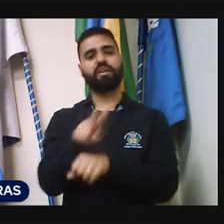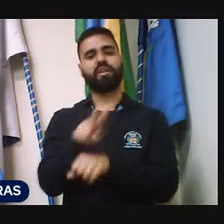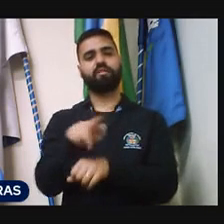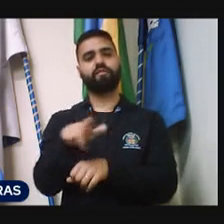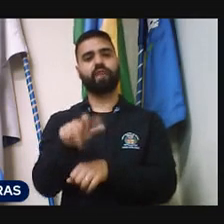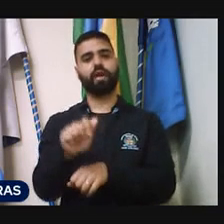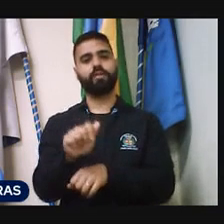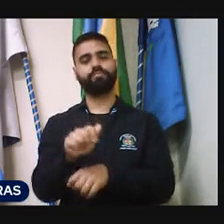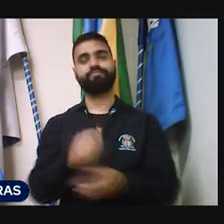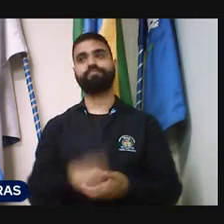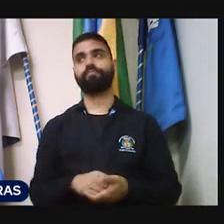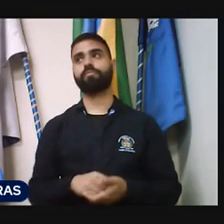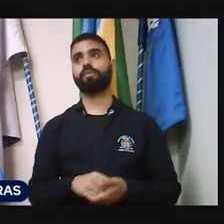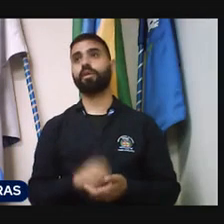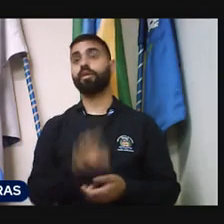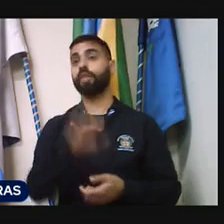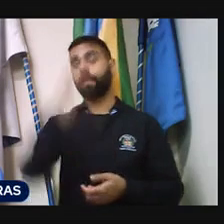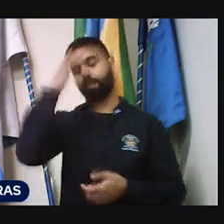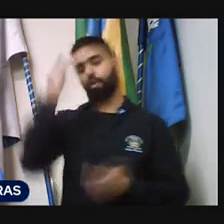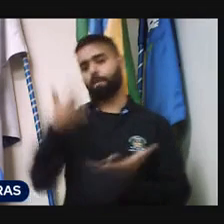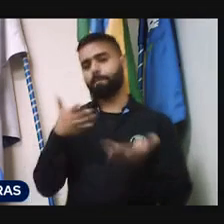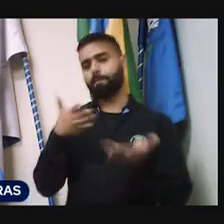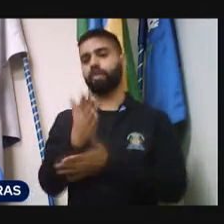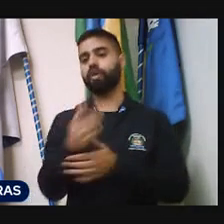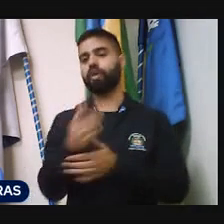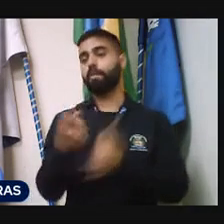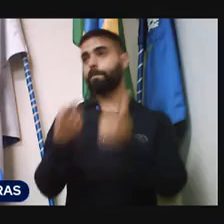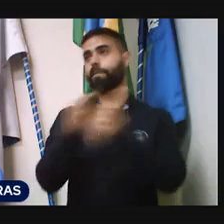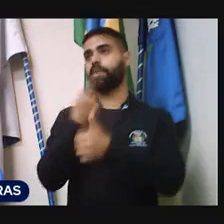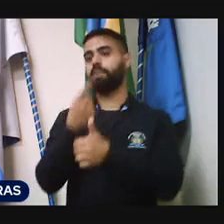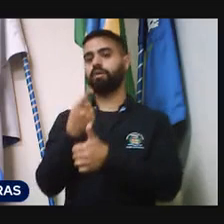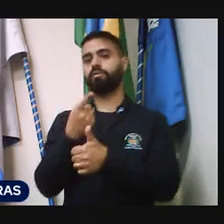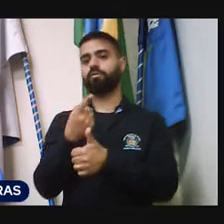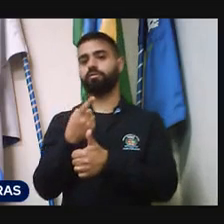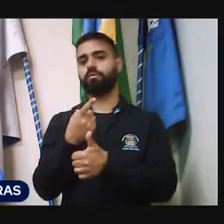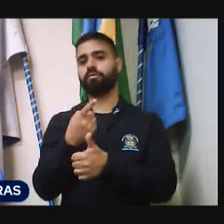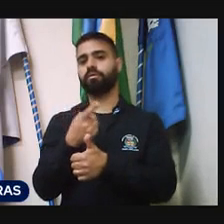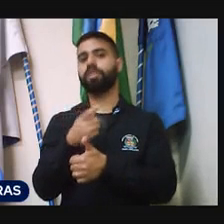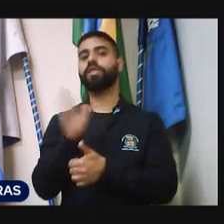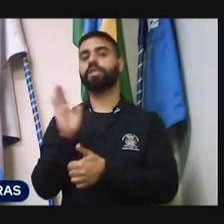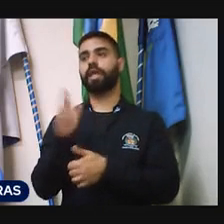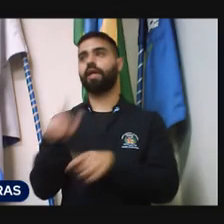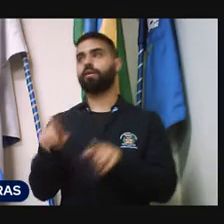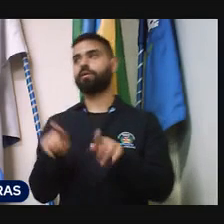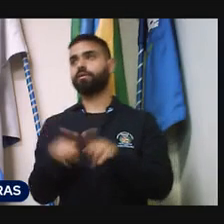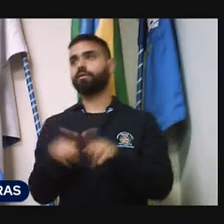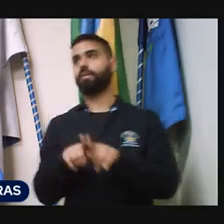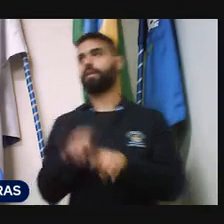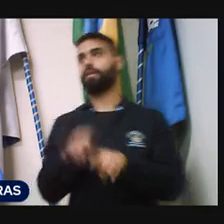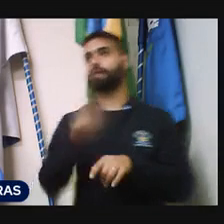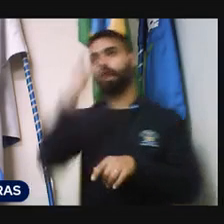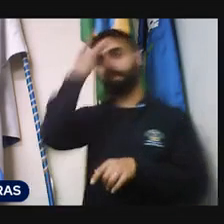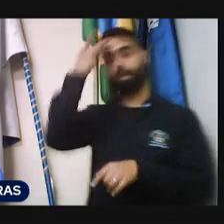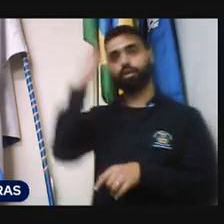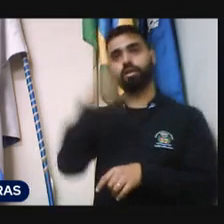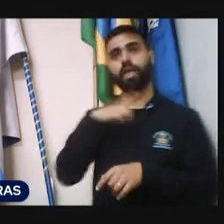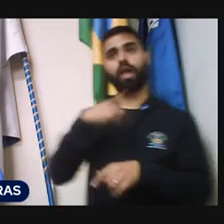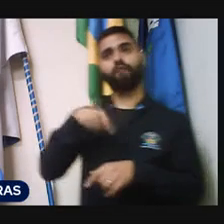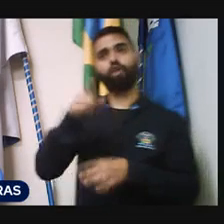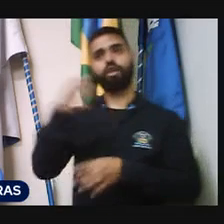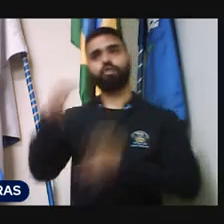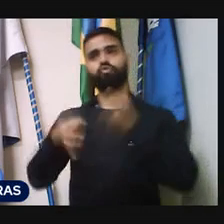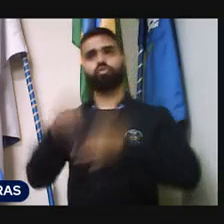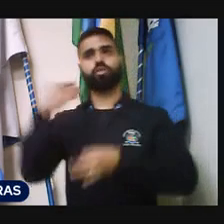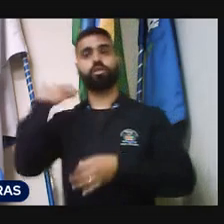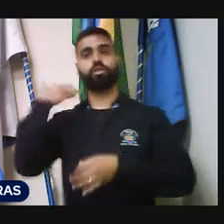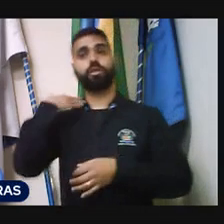existe eu acho que a pessoa passou em primeiro lugar já era para tá ocupando o serviço eu acho que essa pessoa colocar até na justiça